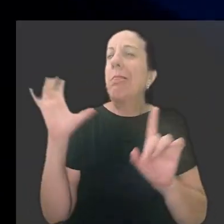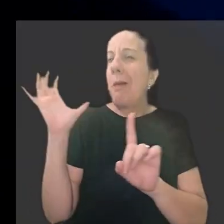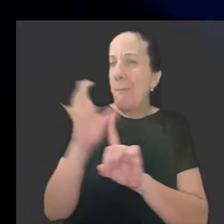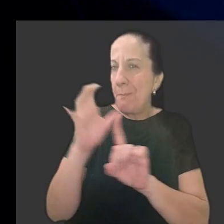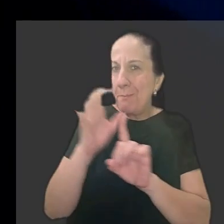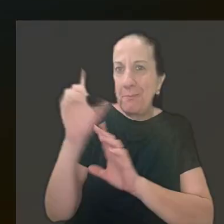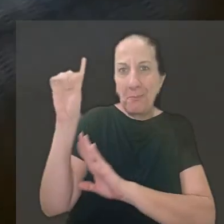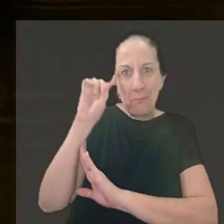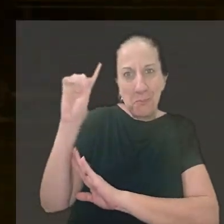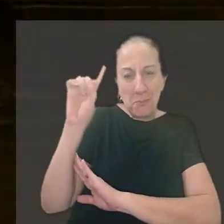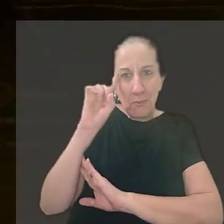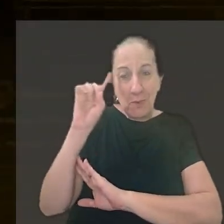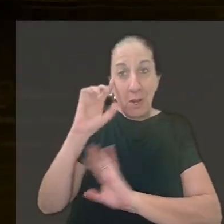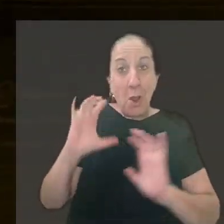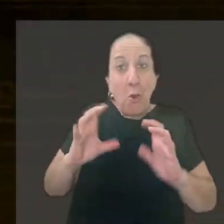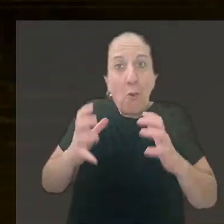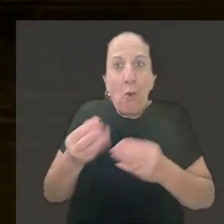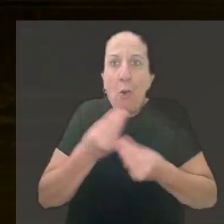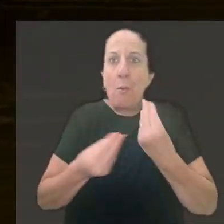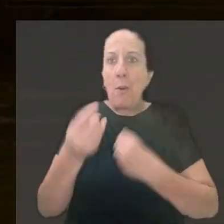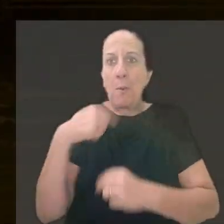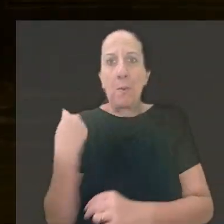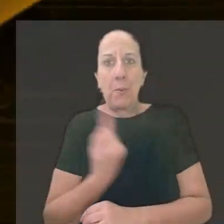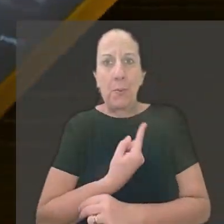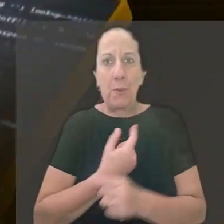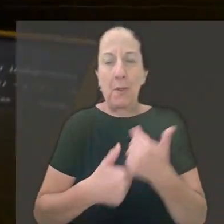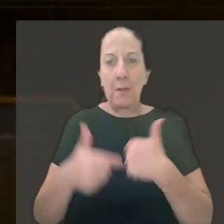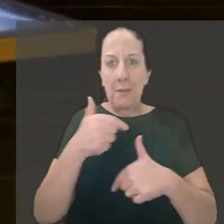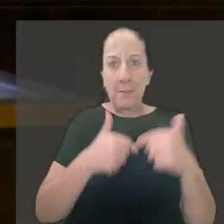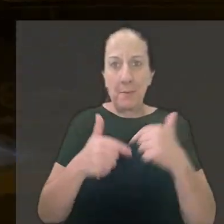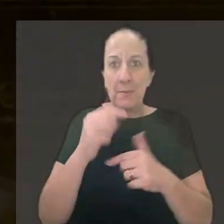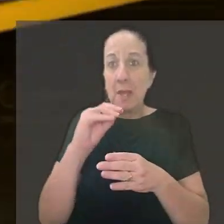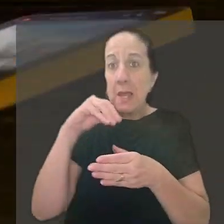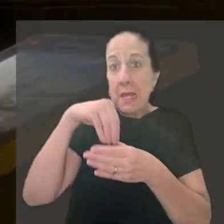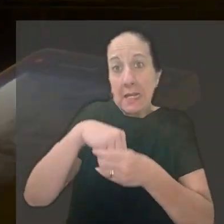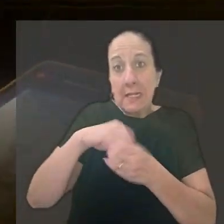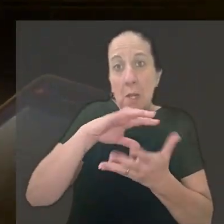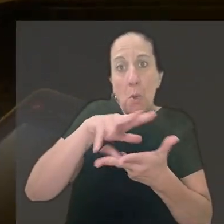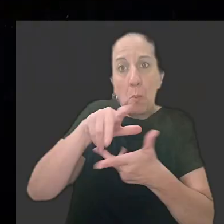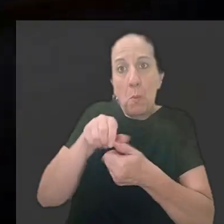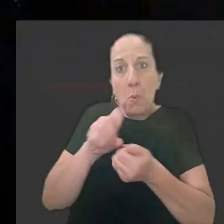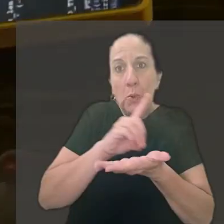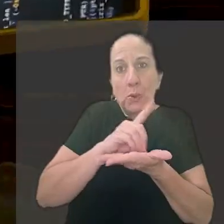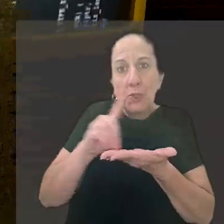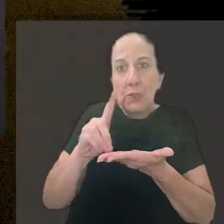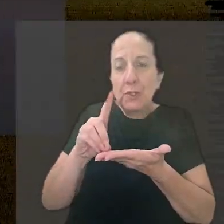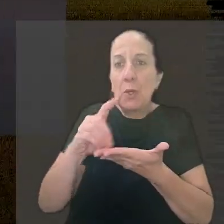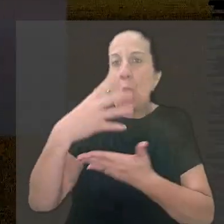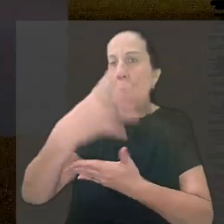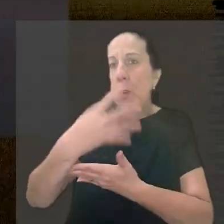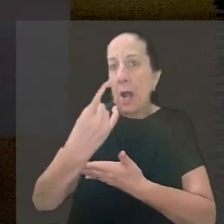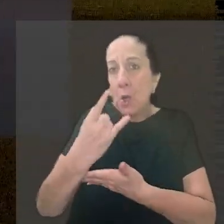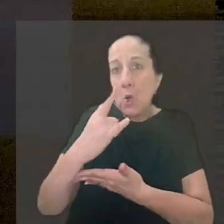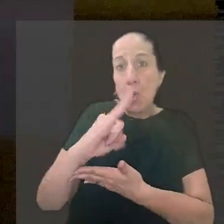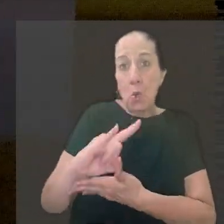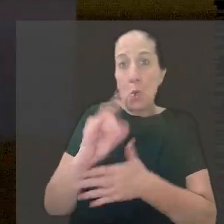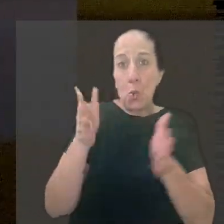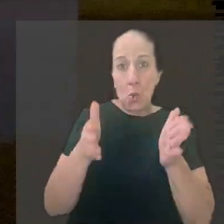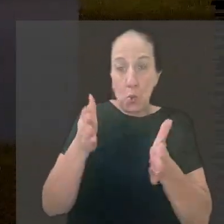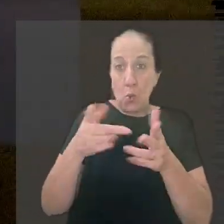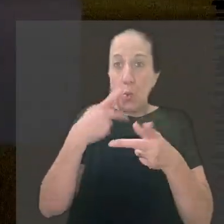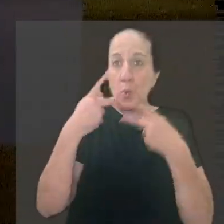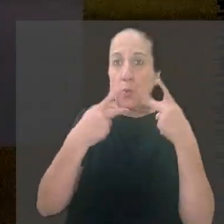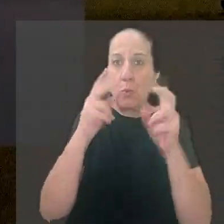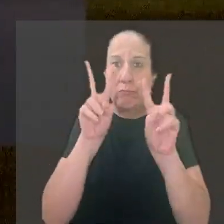claro, tem impactado o nosso dia a dia e a forma como trabalhamos. Ainda dentro do mundo digital, no quarto e